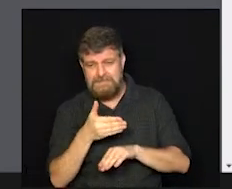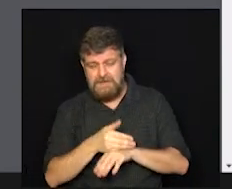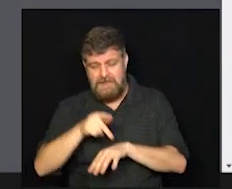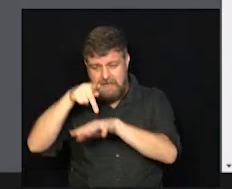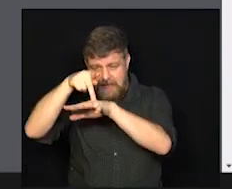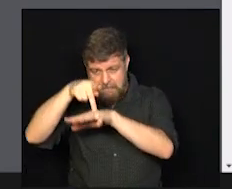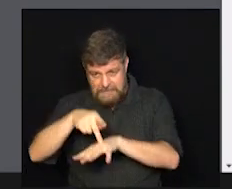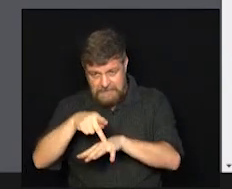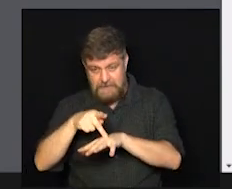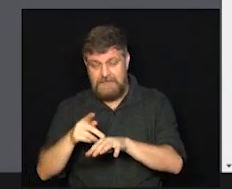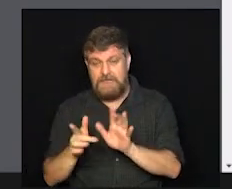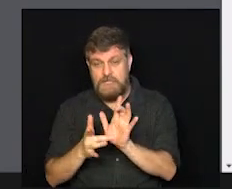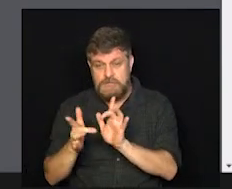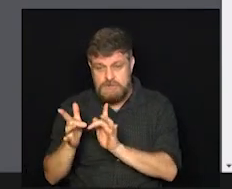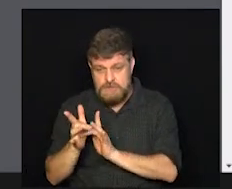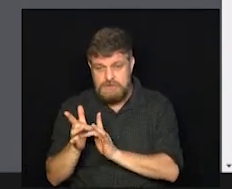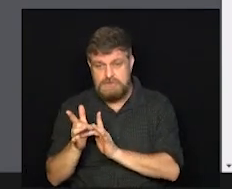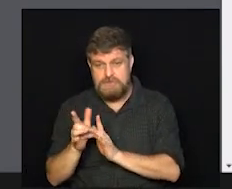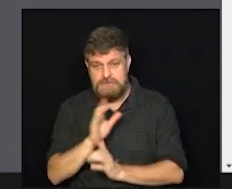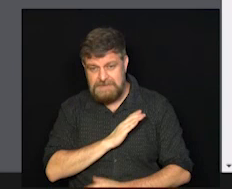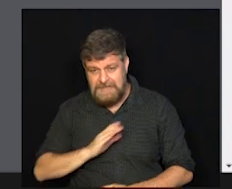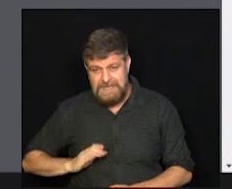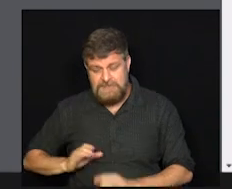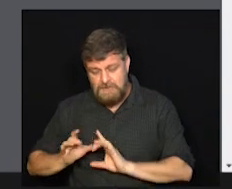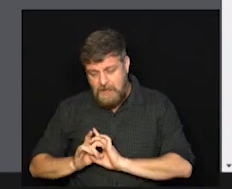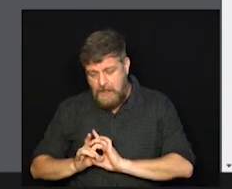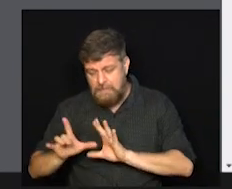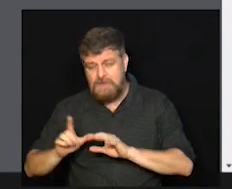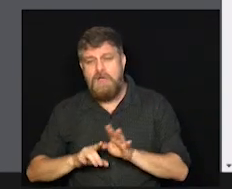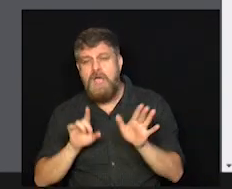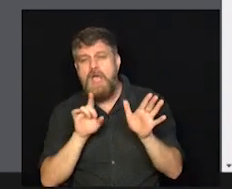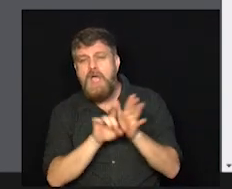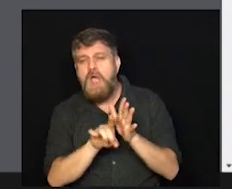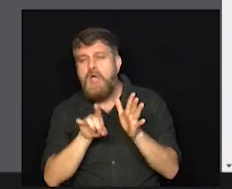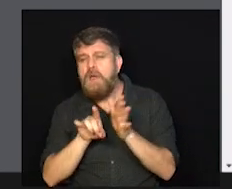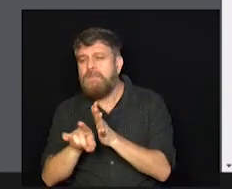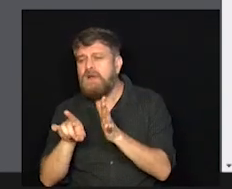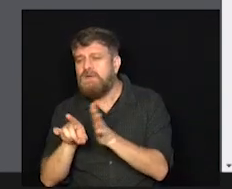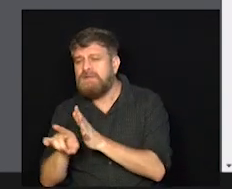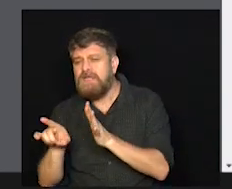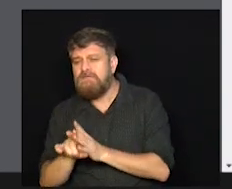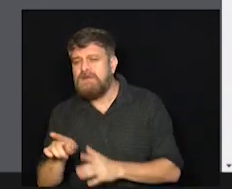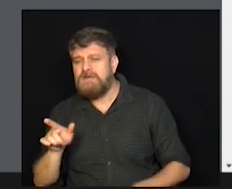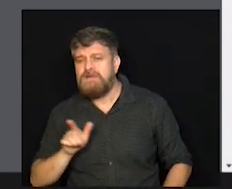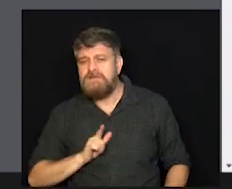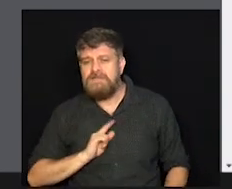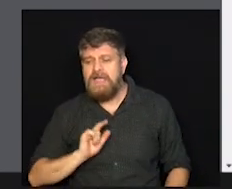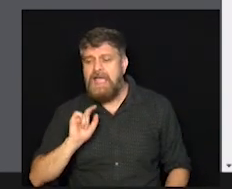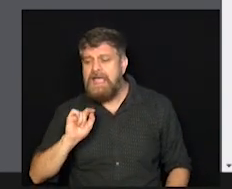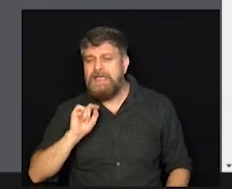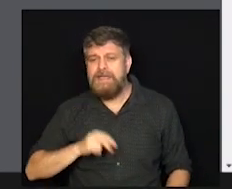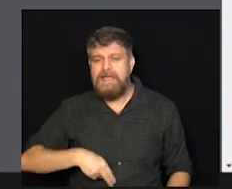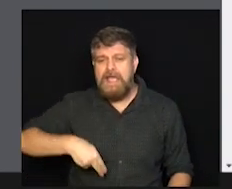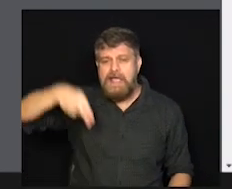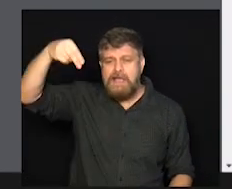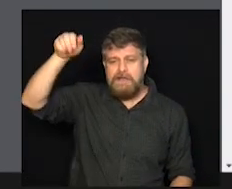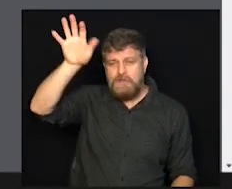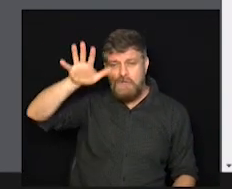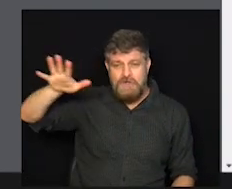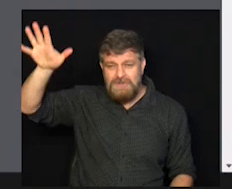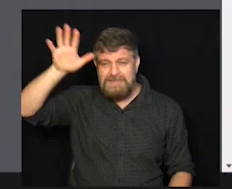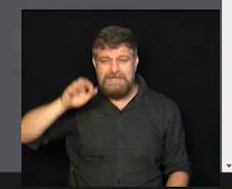Cristo Libertador, eu perguntei quais são os estados que estão aqui presentes. Passamos um ao Nordeste. Com exceção do